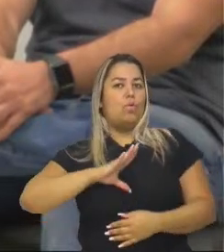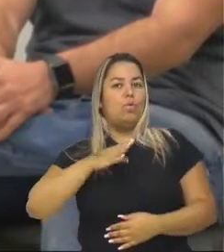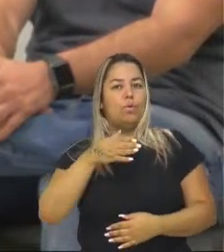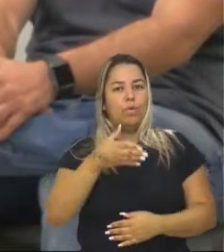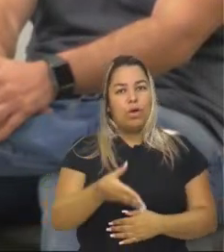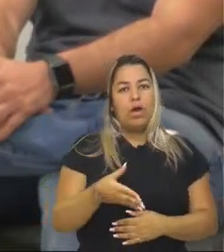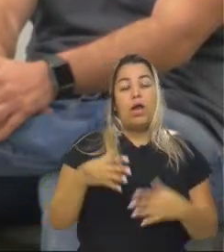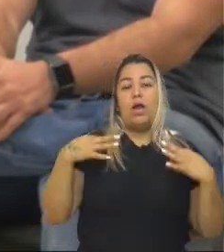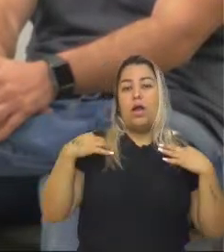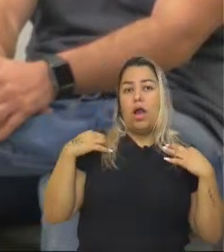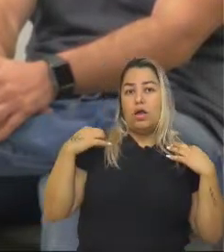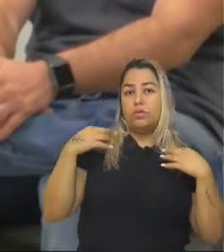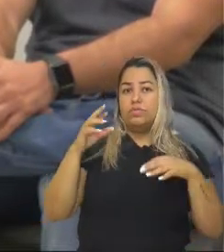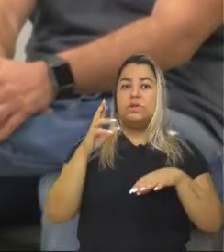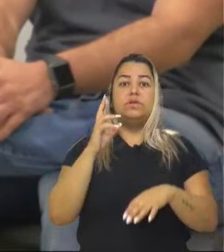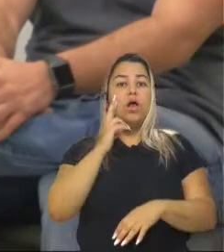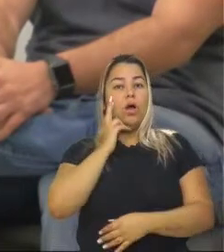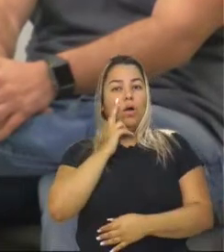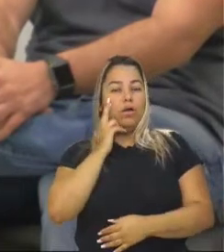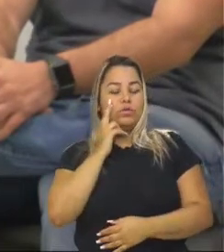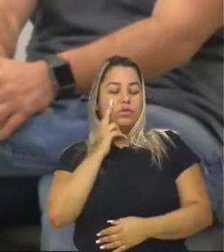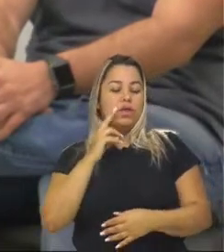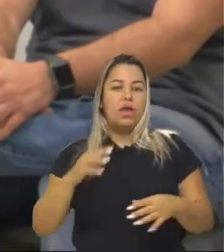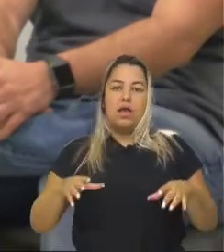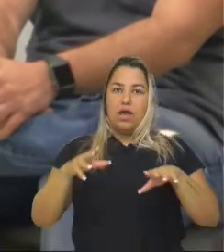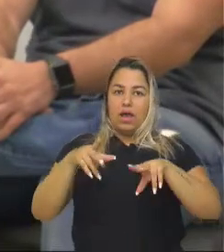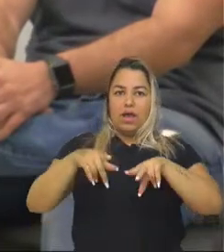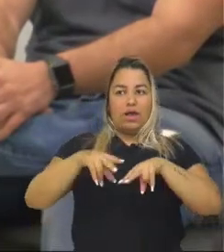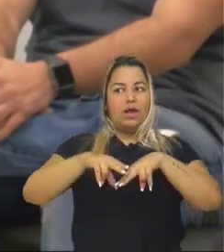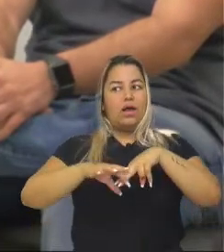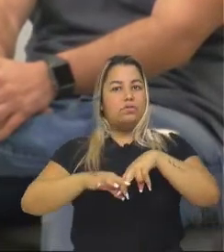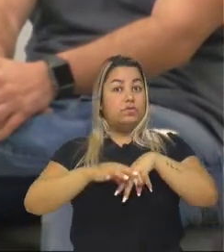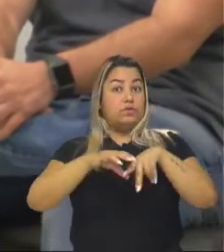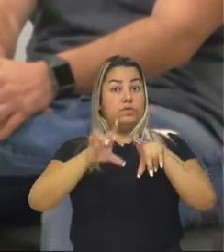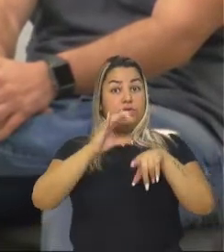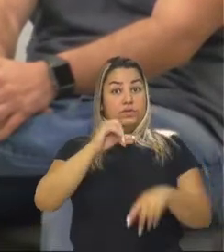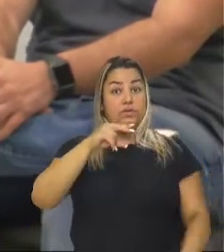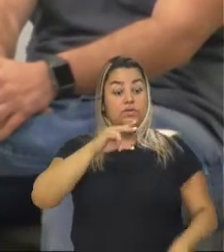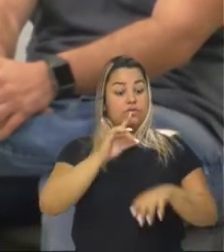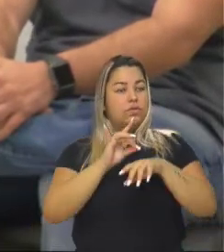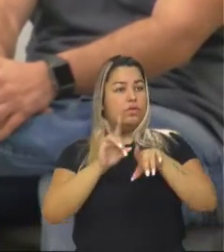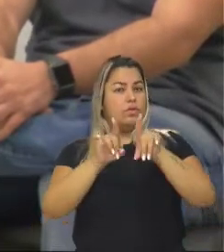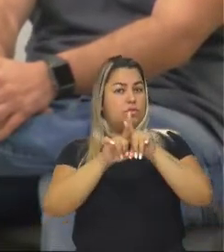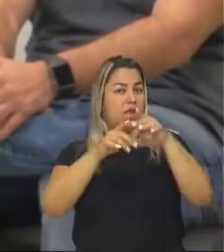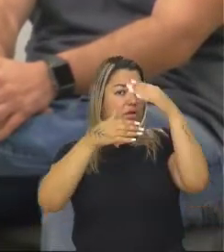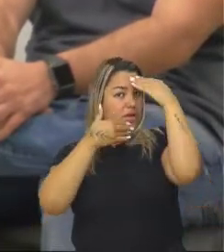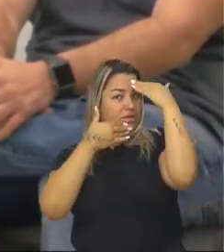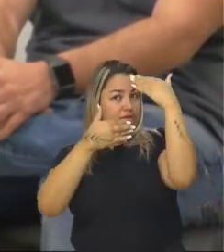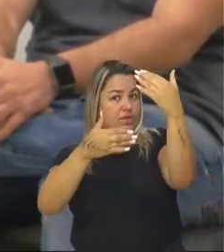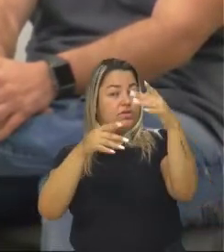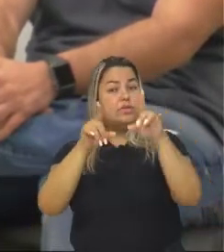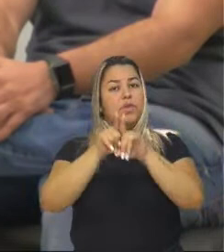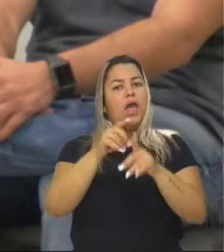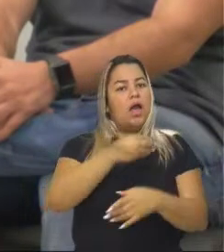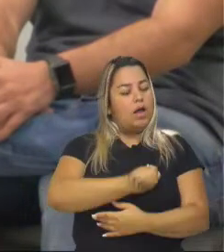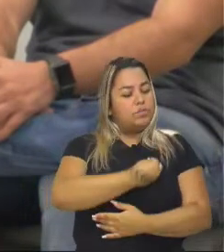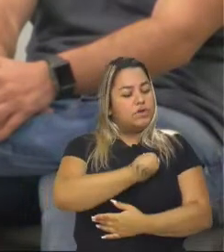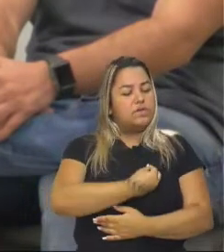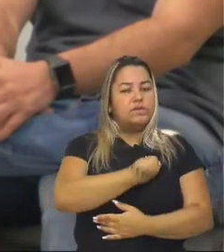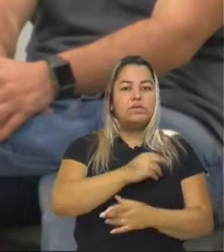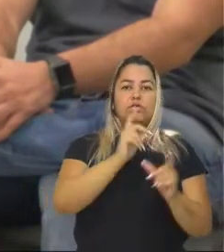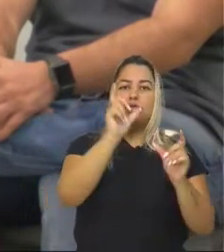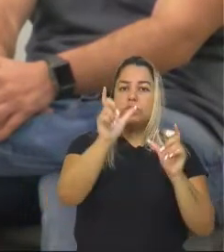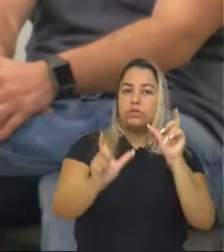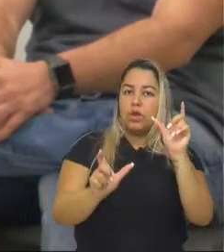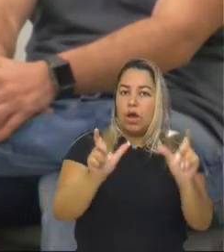uma camisa rosa e uma calça cinza. E eu queria agradecer imensamente a presença de cada um e cada